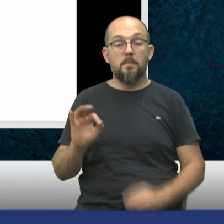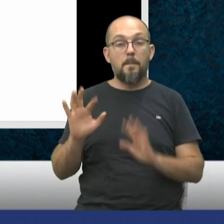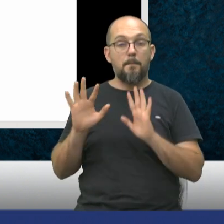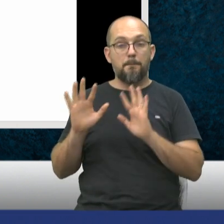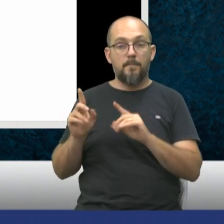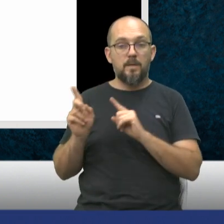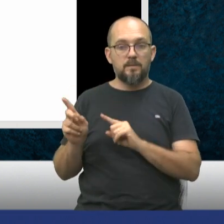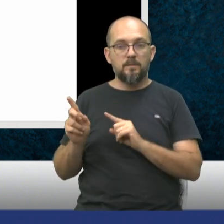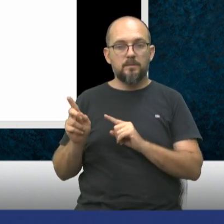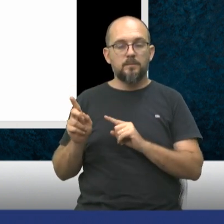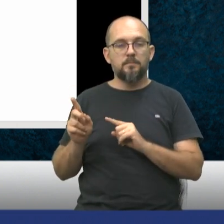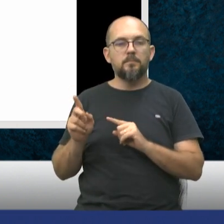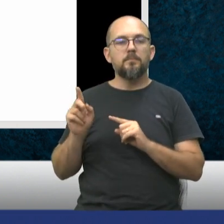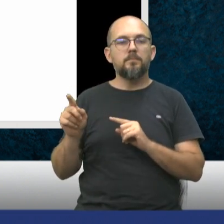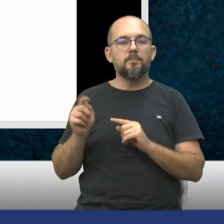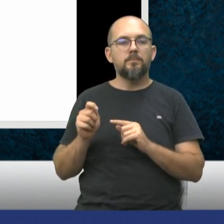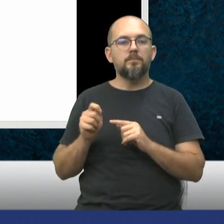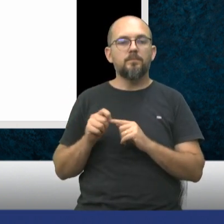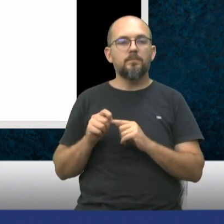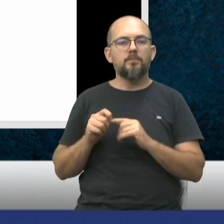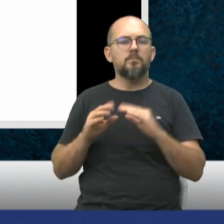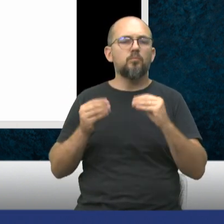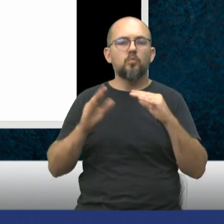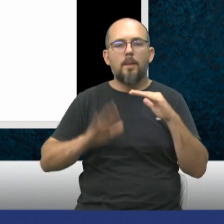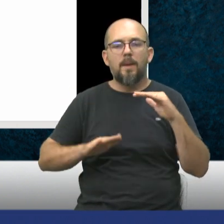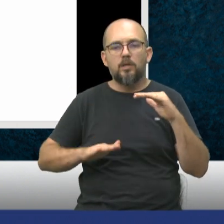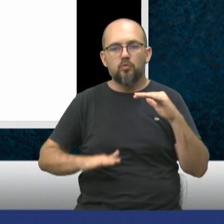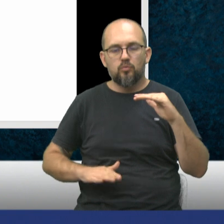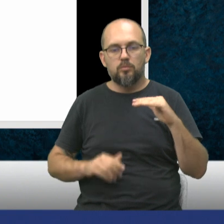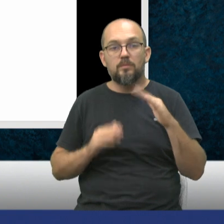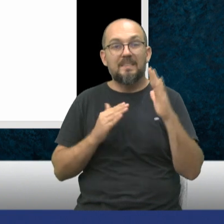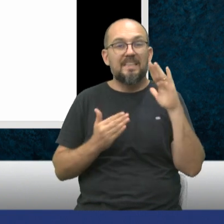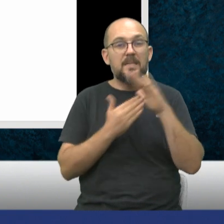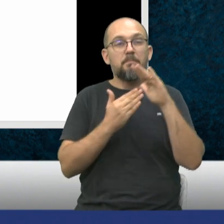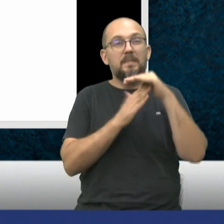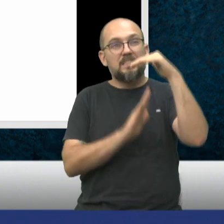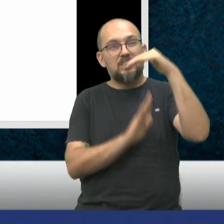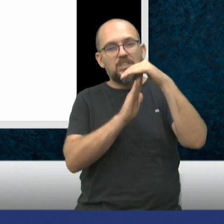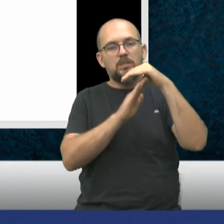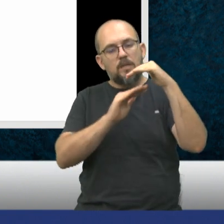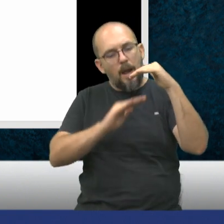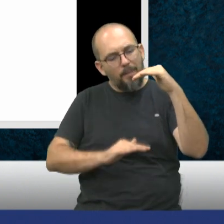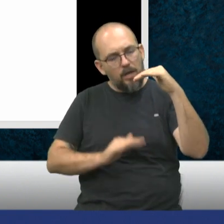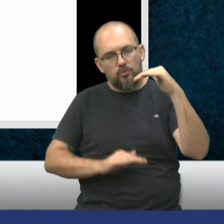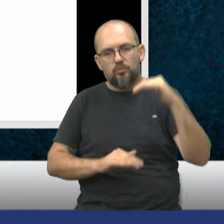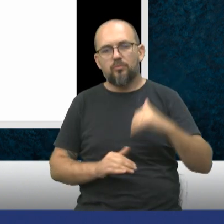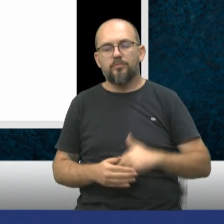está bem abaixo do limite máximo.